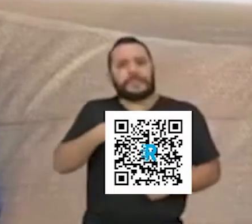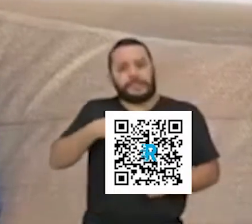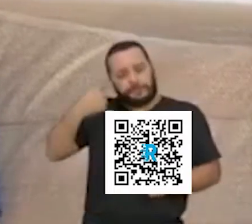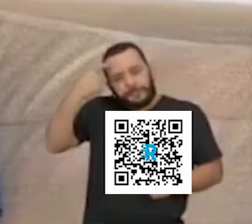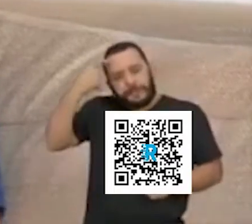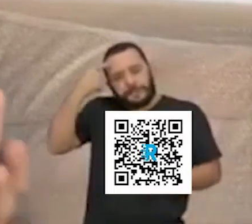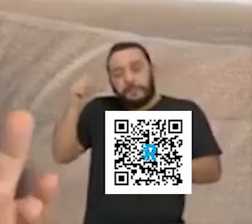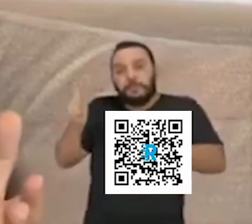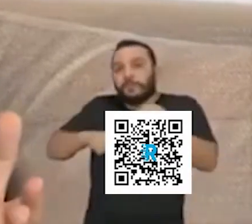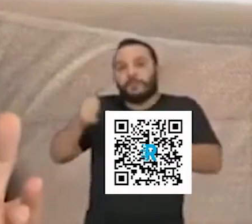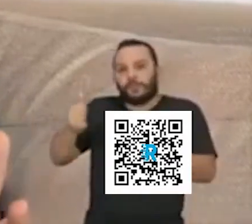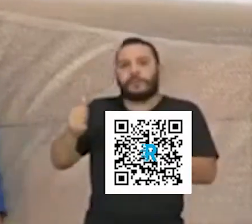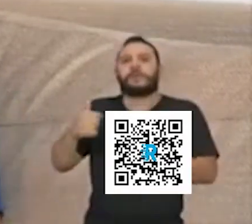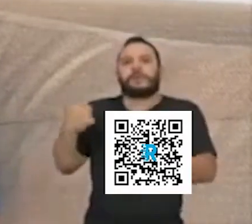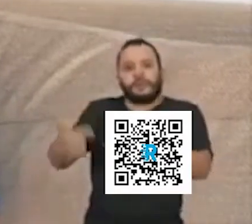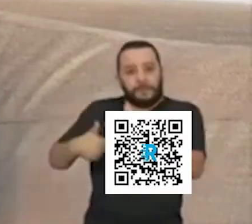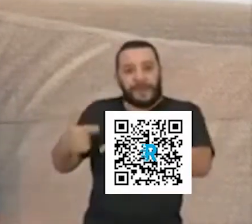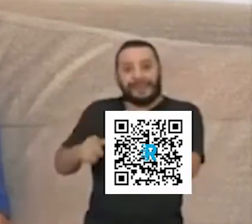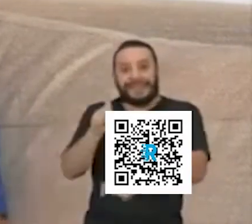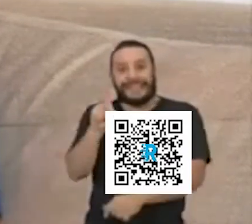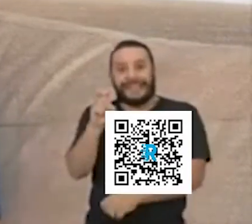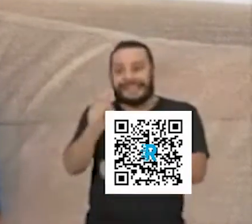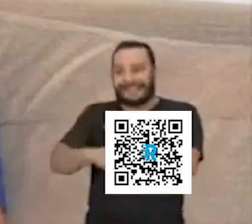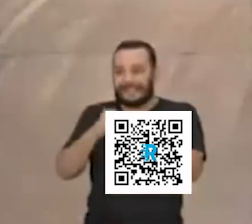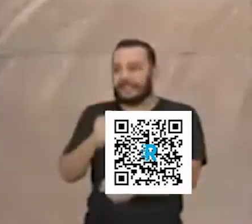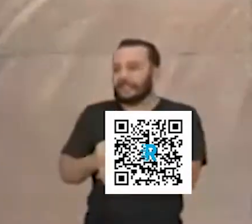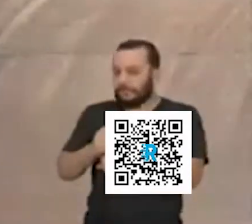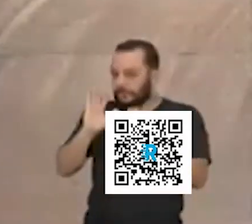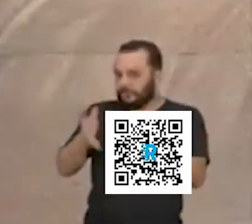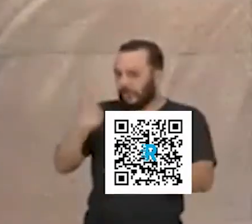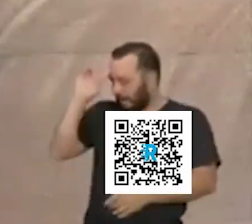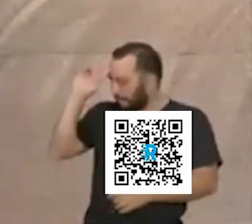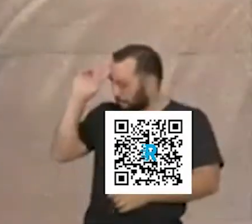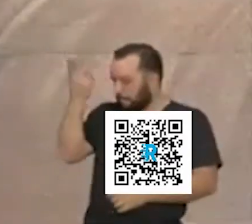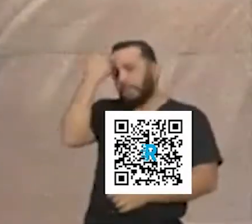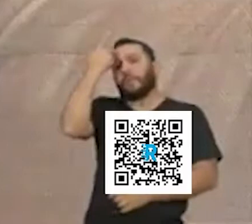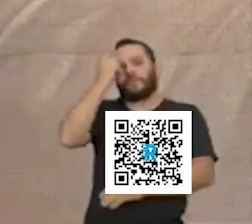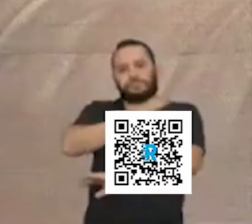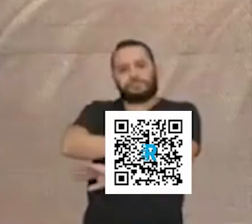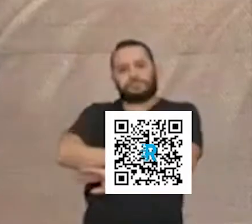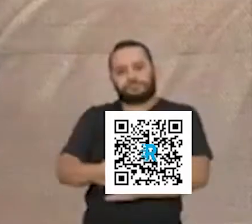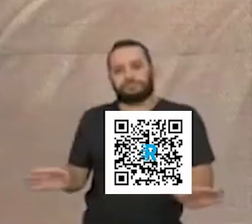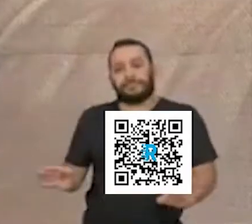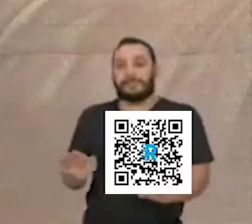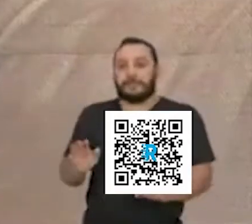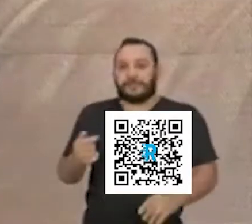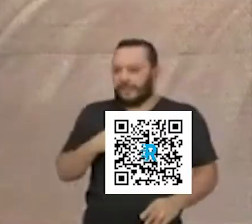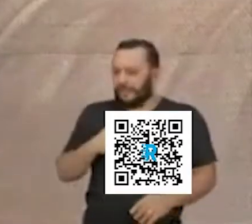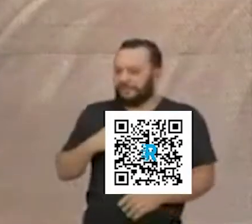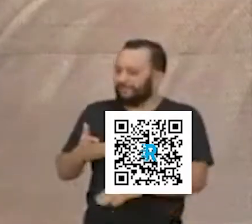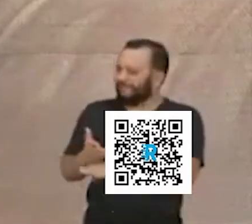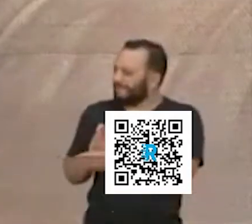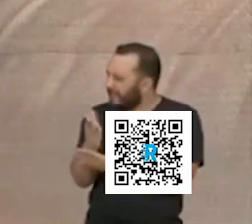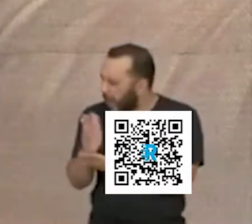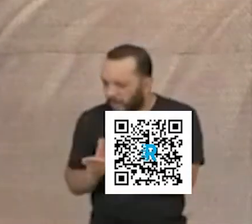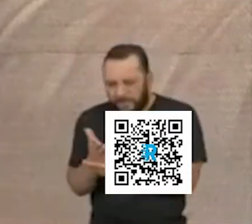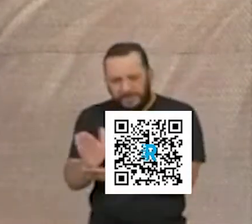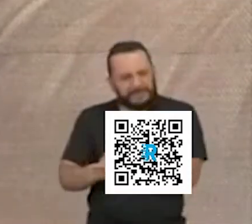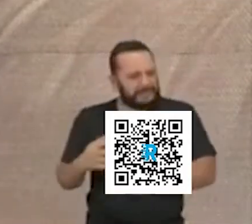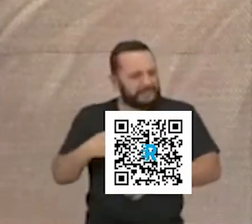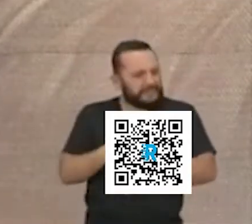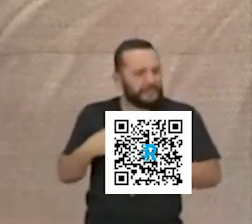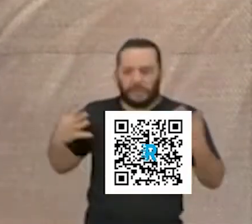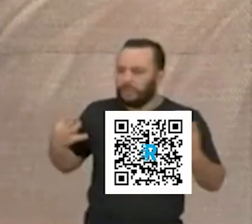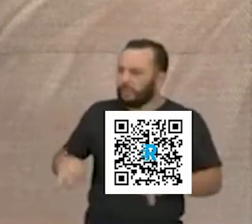que o Bruno deixou uma carreira de 15 anos na área comercial. Eu não me enxergava mais. Então foi um incômodo, né? Eu senti uma dor, aquela dor que